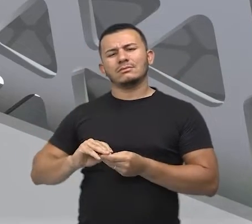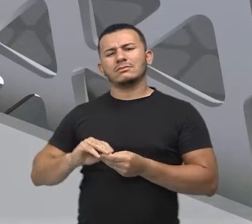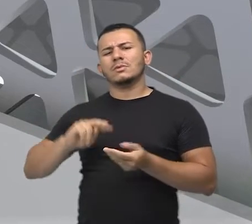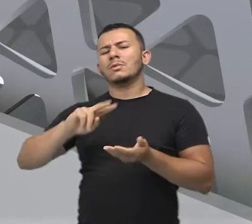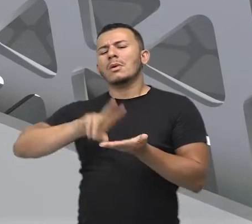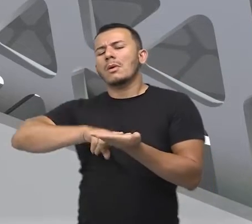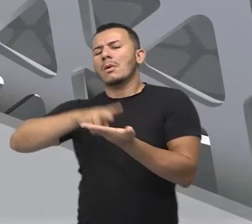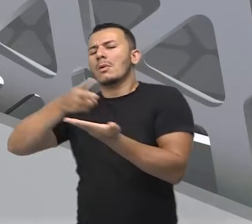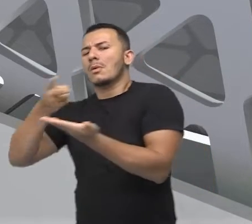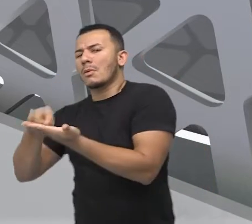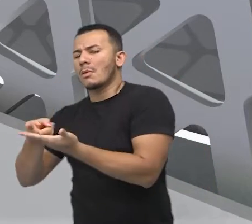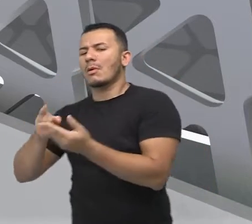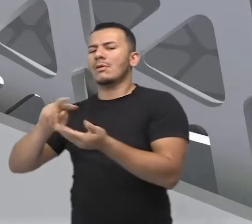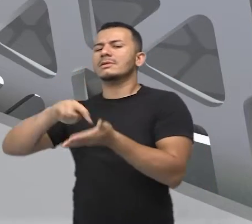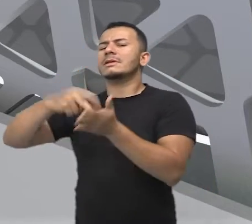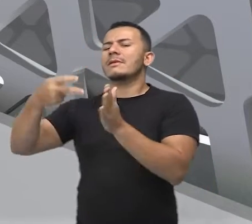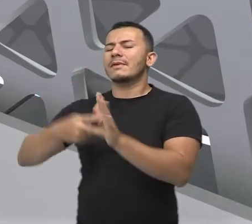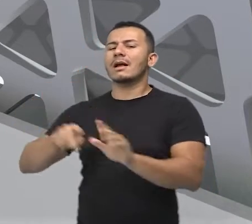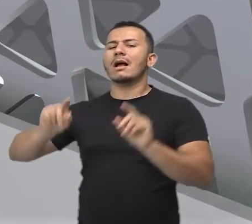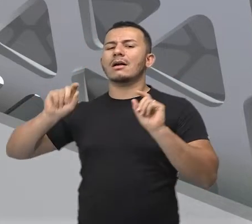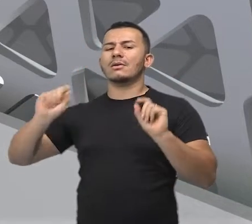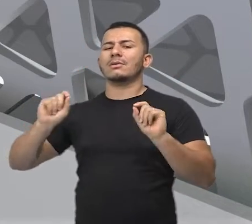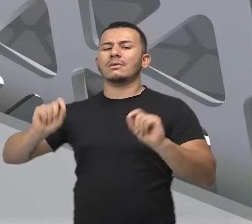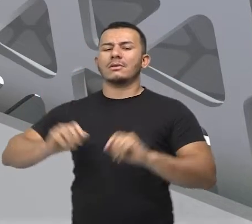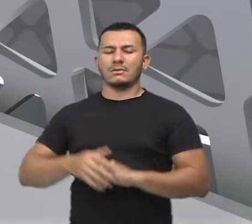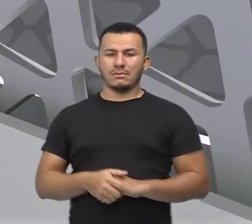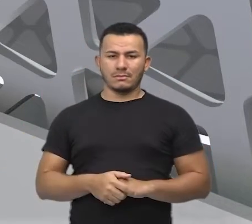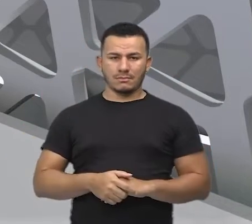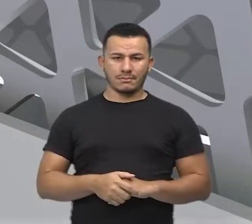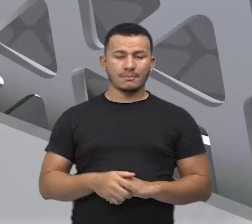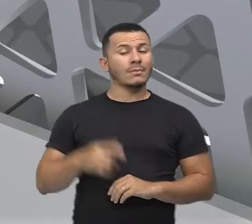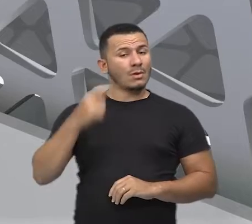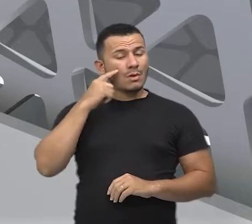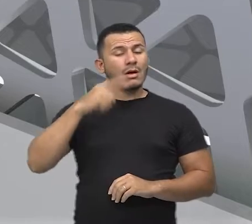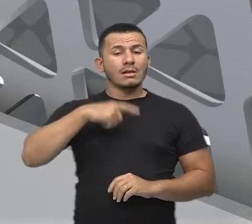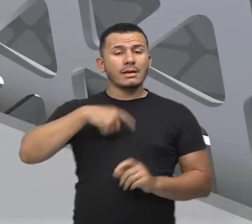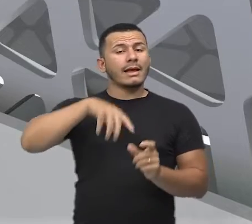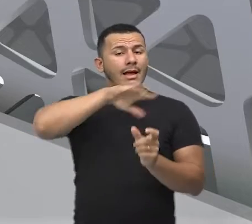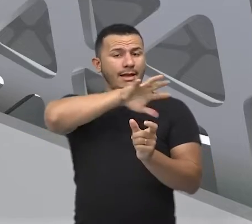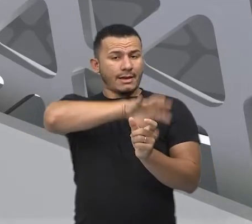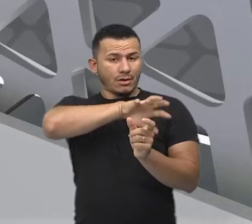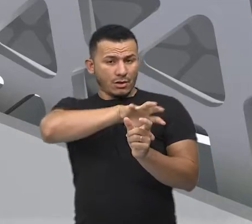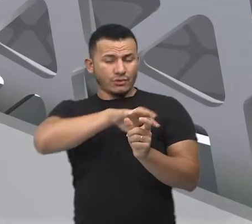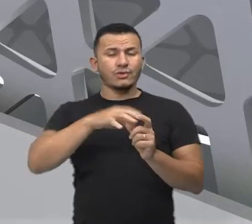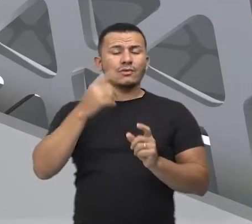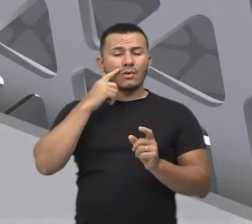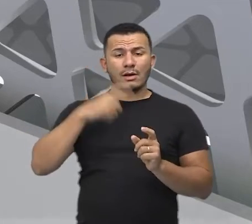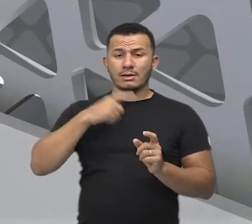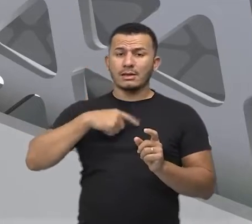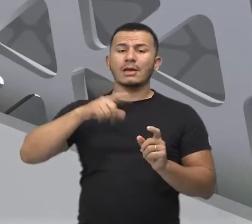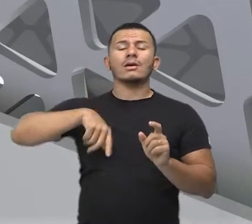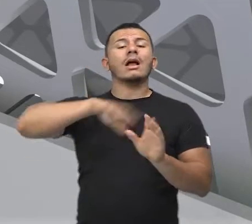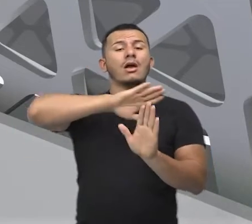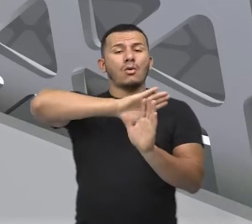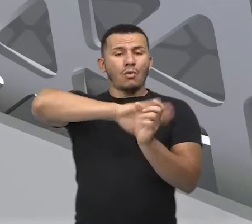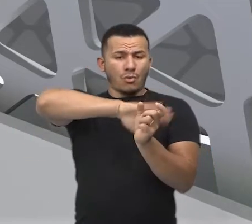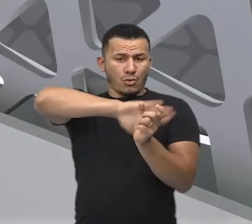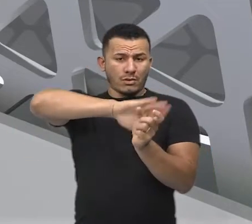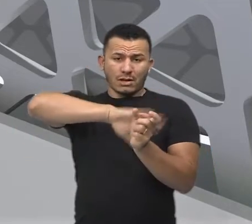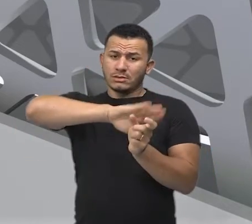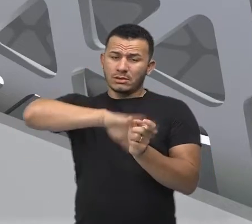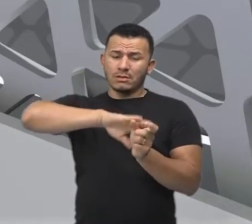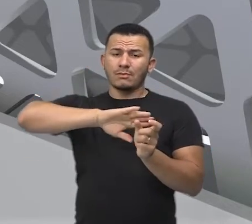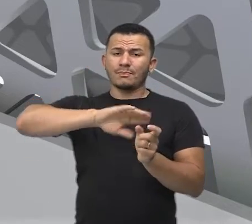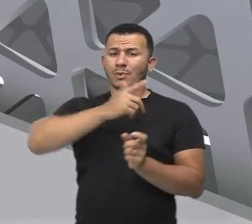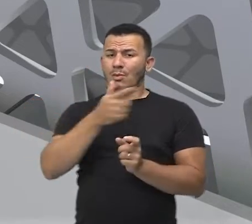texto de maneira literal, no seu sentido denotativo? Percebam que não, nós temos que perceber a conotação presente